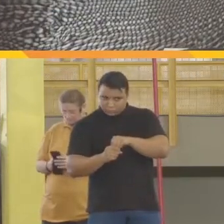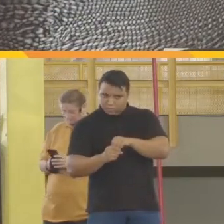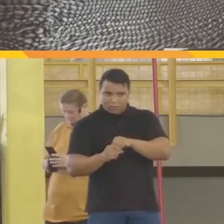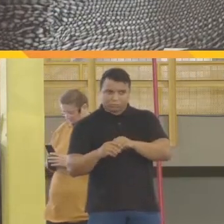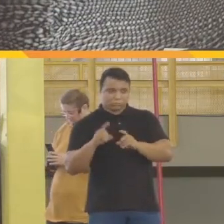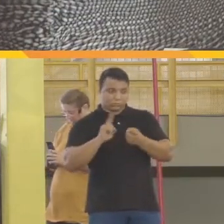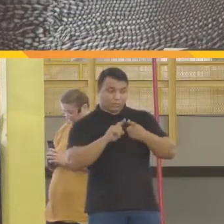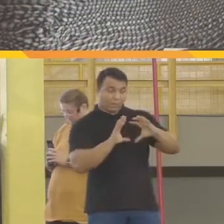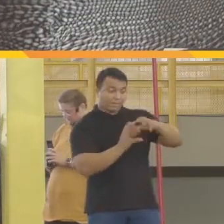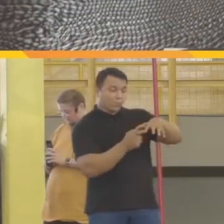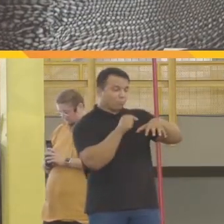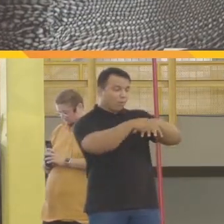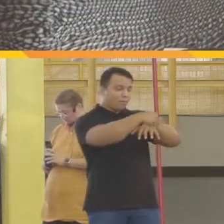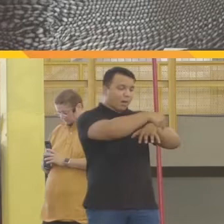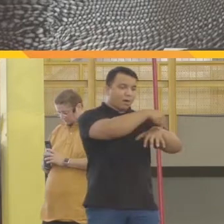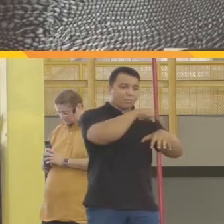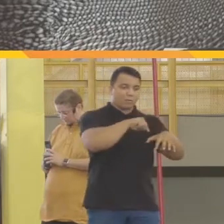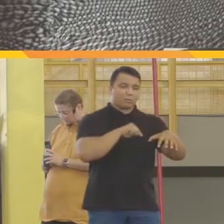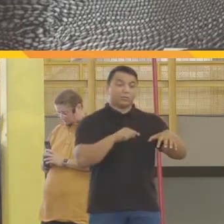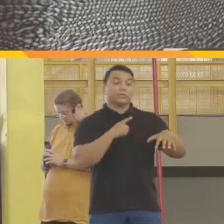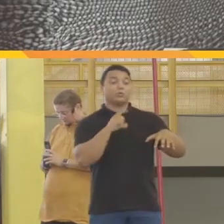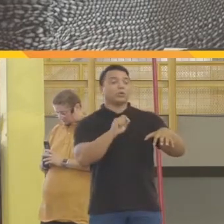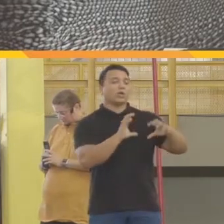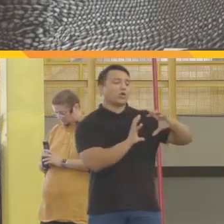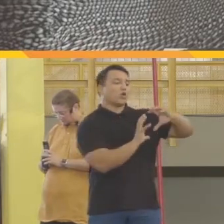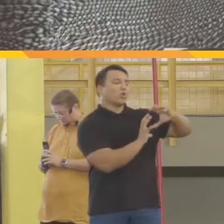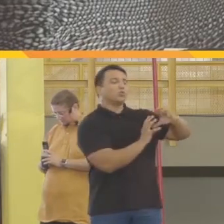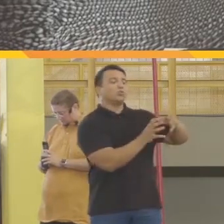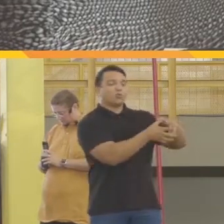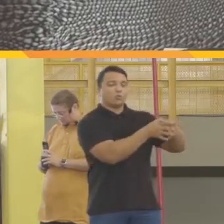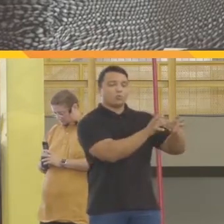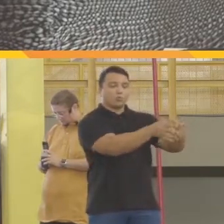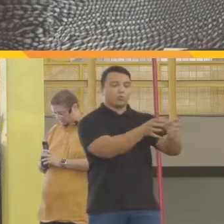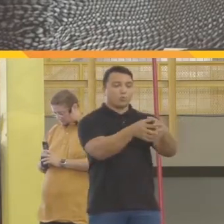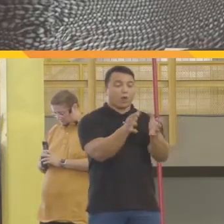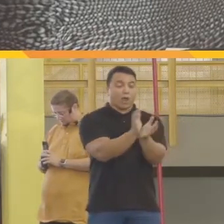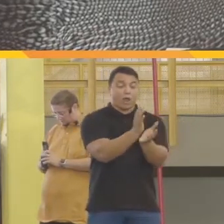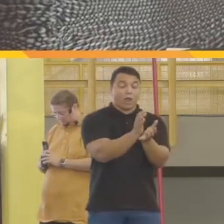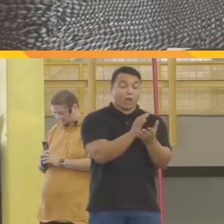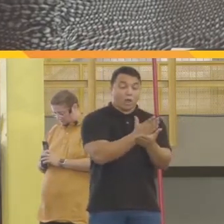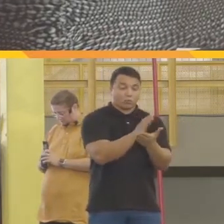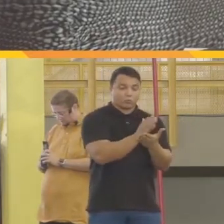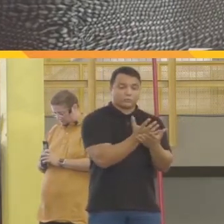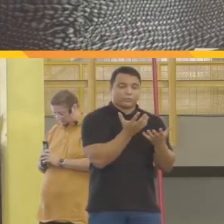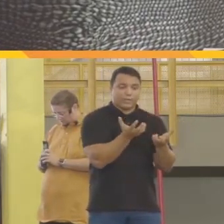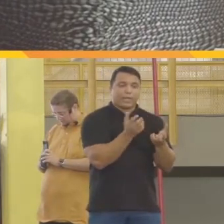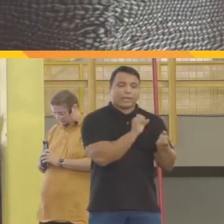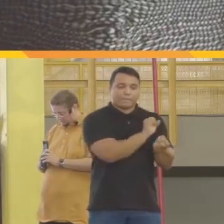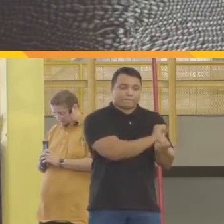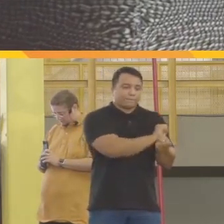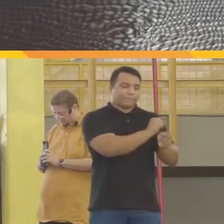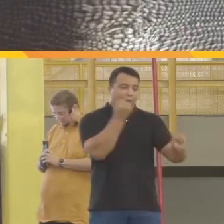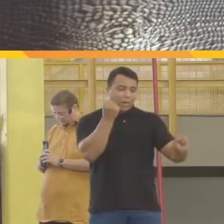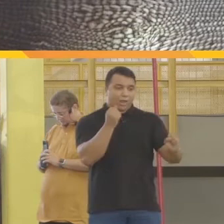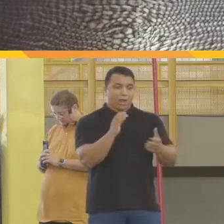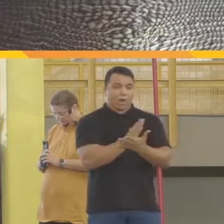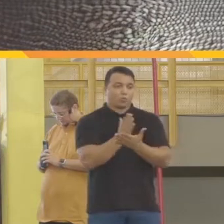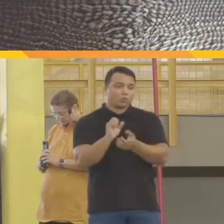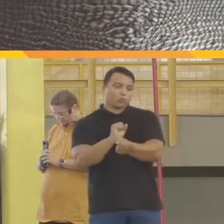nós tínhamos diferentes grupos que ora eram favoráveis à abolição, ora eram